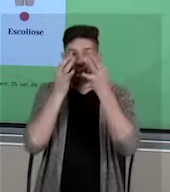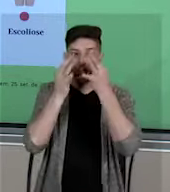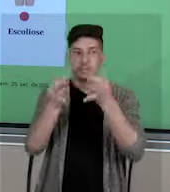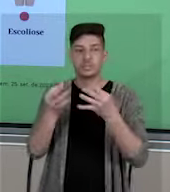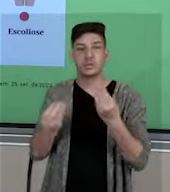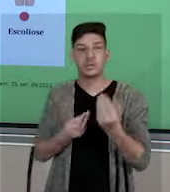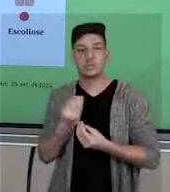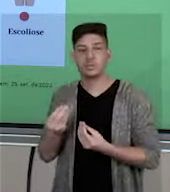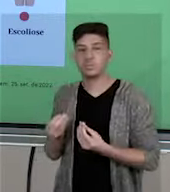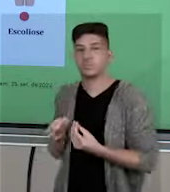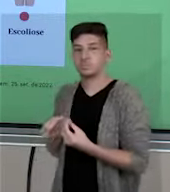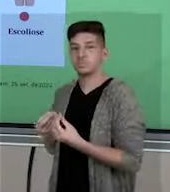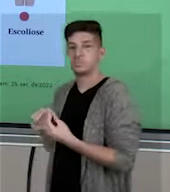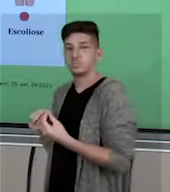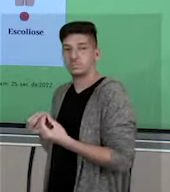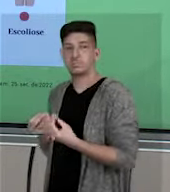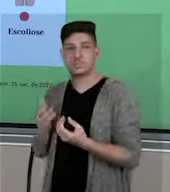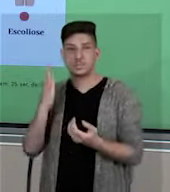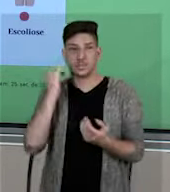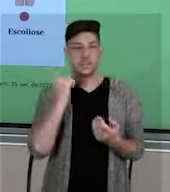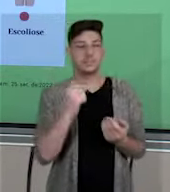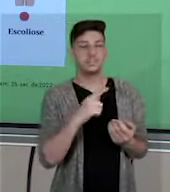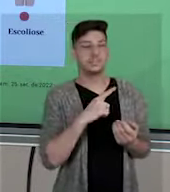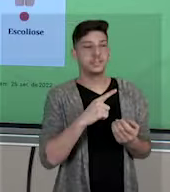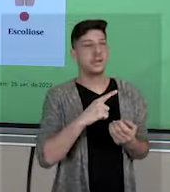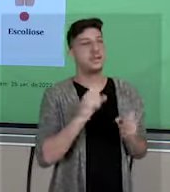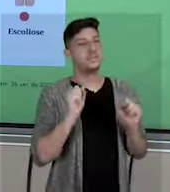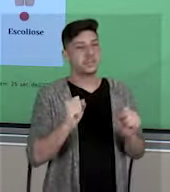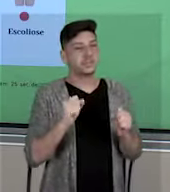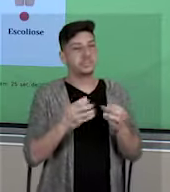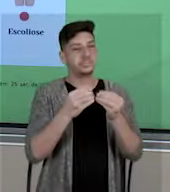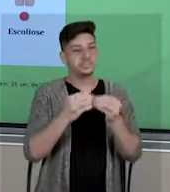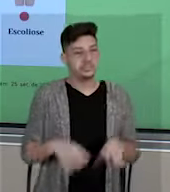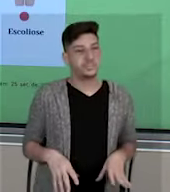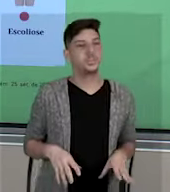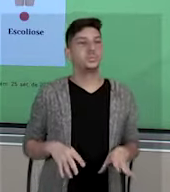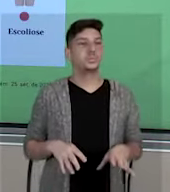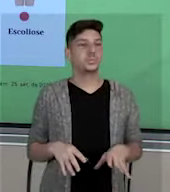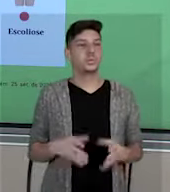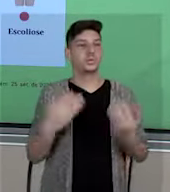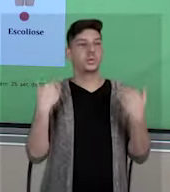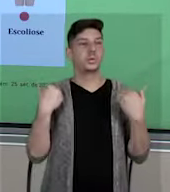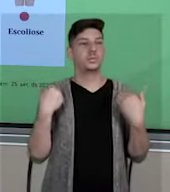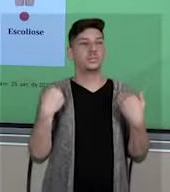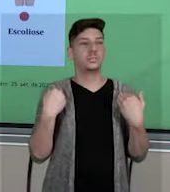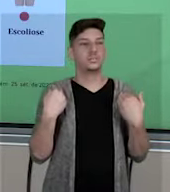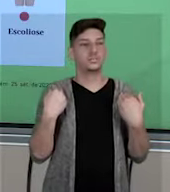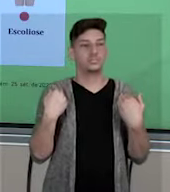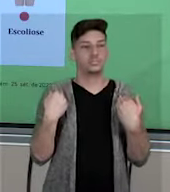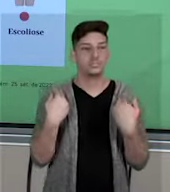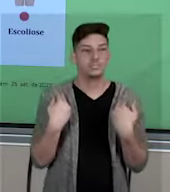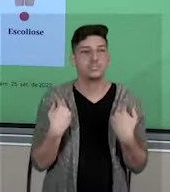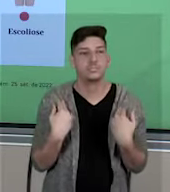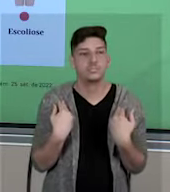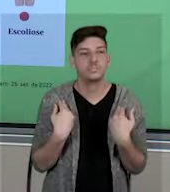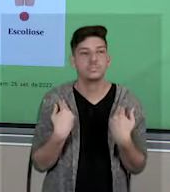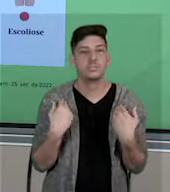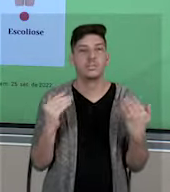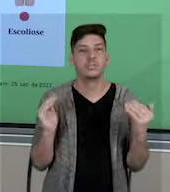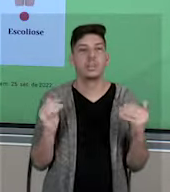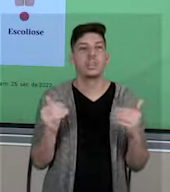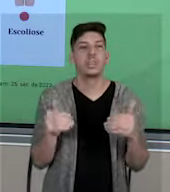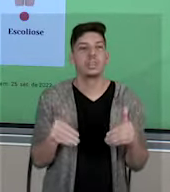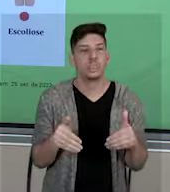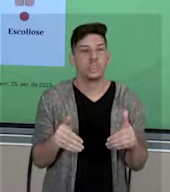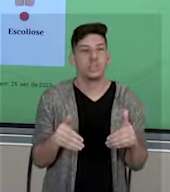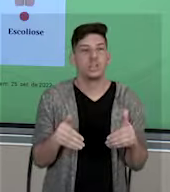postura ao longo do dia, e com isso você favorece que a coluna comece a ficar mesmo numa posição que